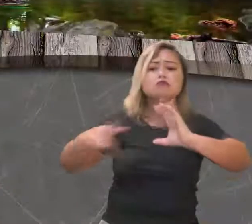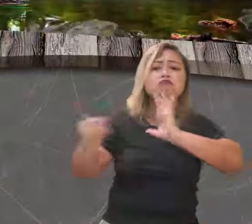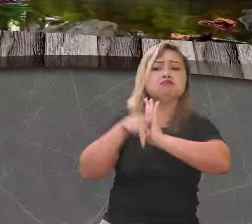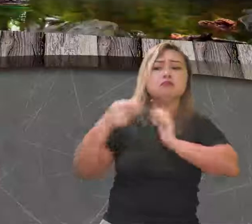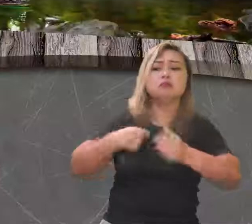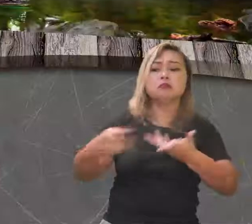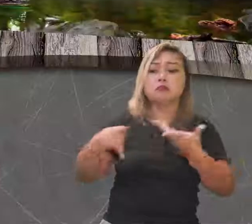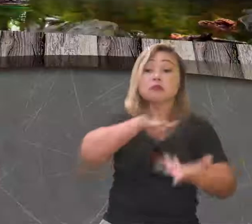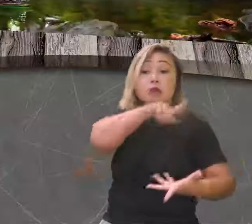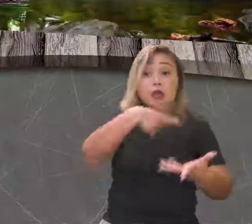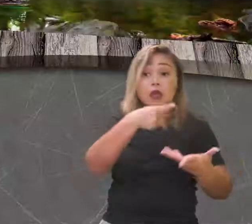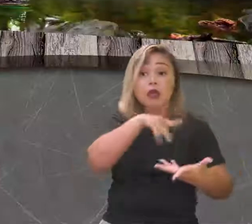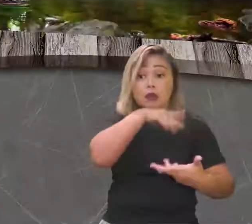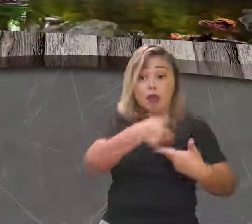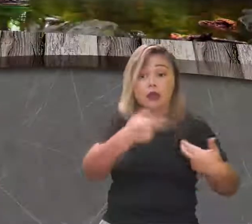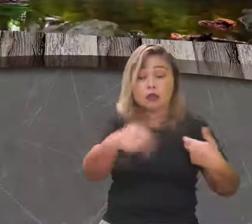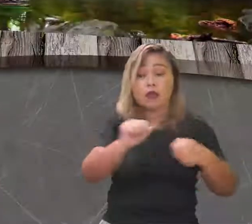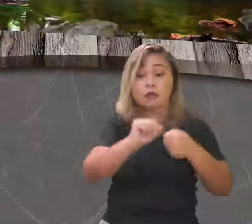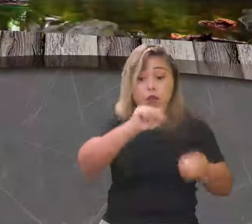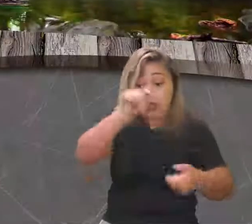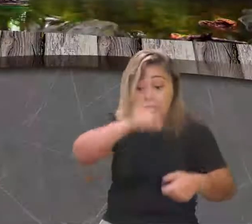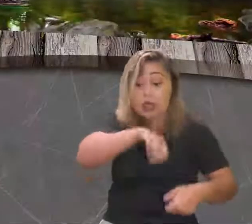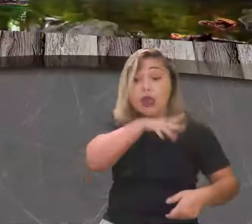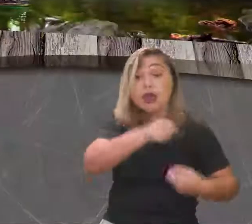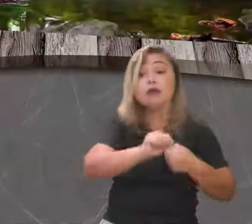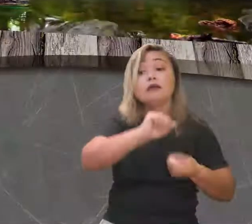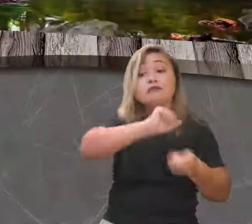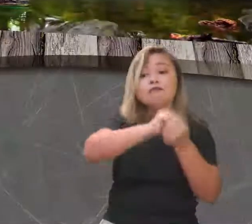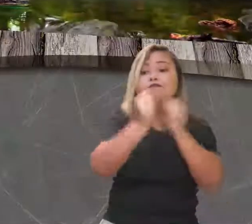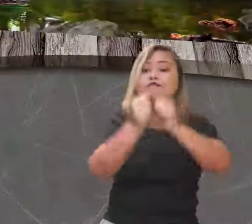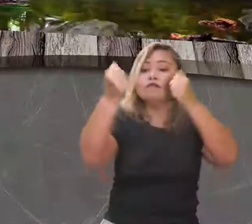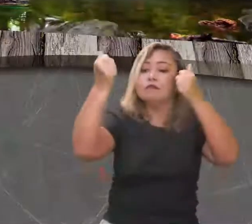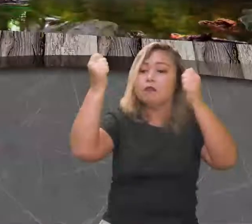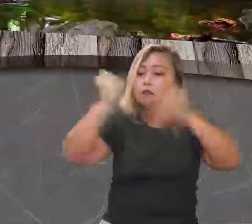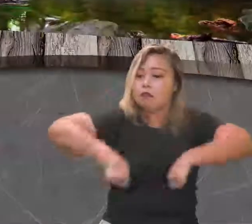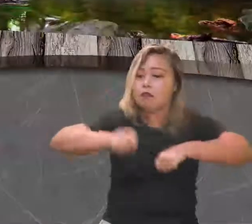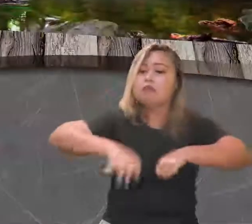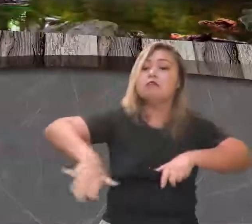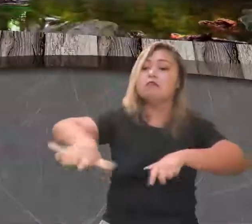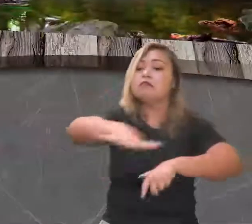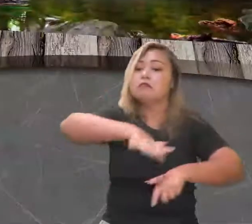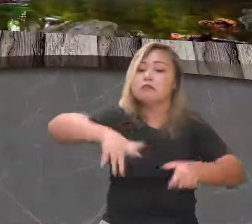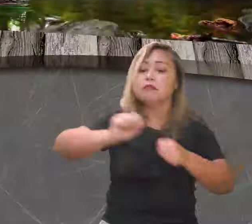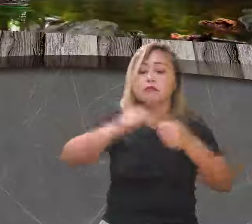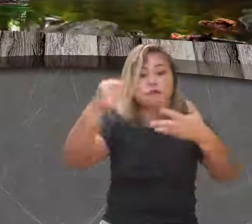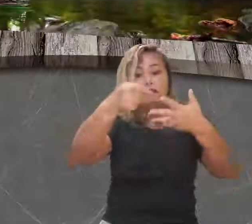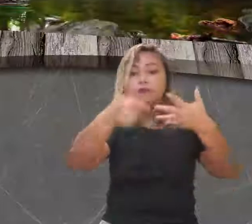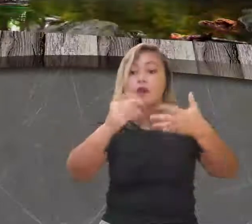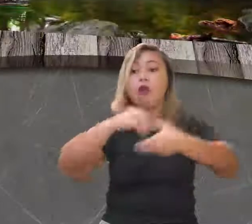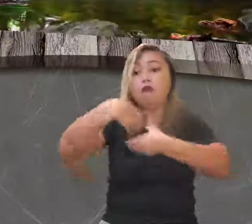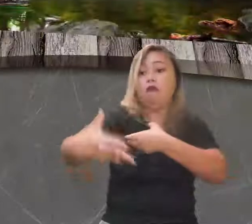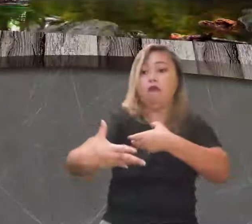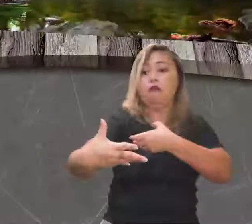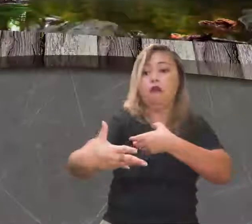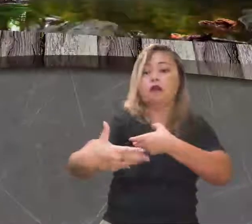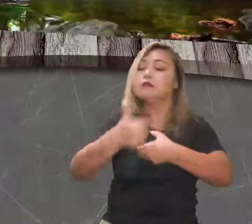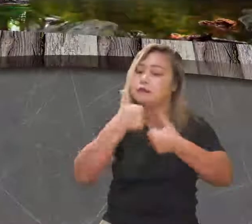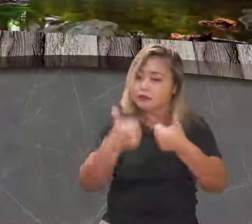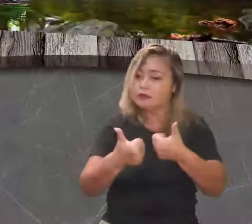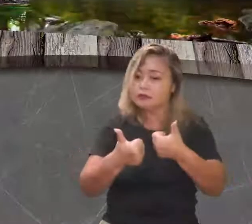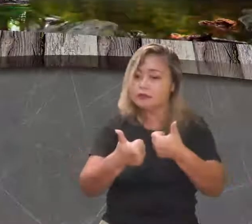possui e que torna ele adaptado àquele ambiente. Todos os fatores externos. Tá